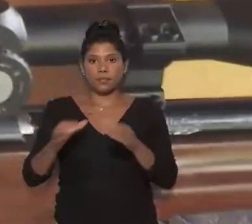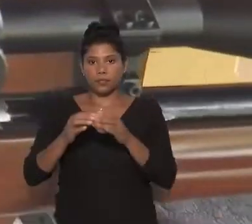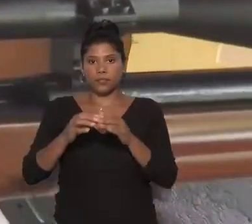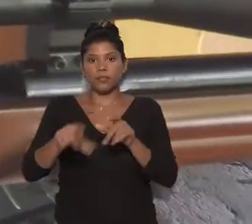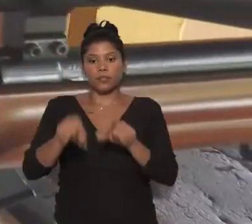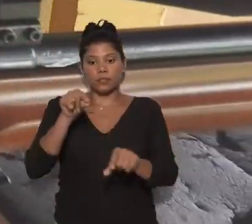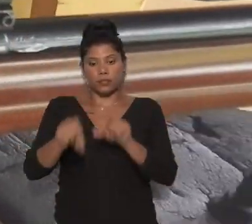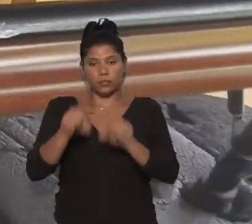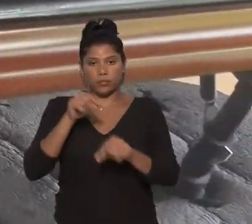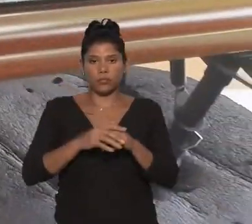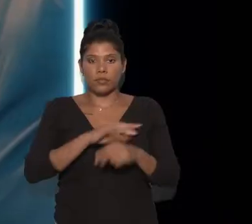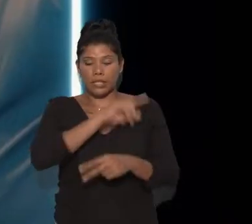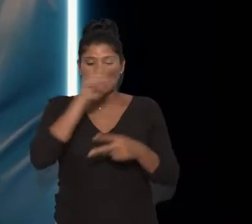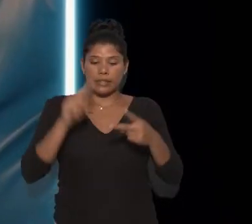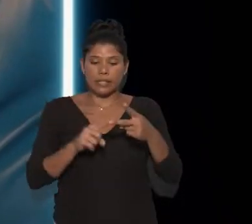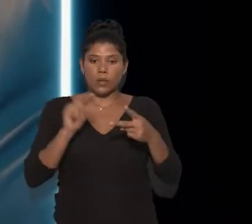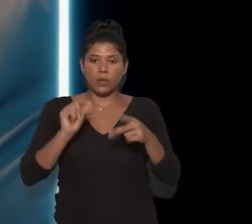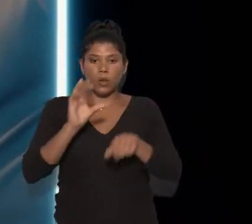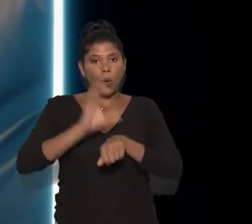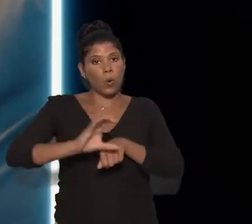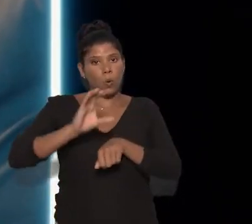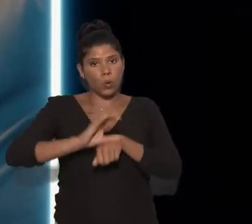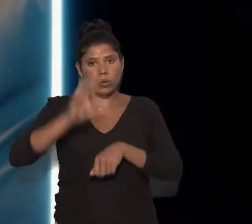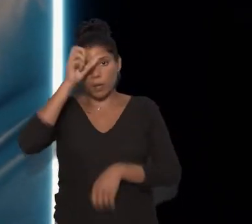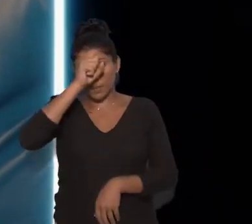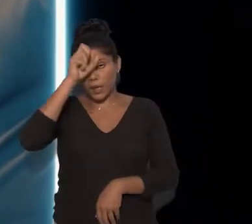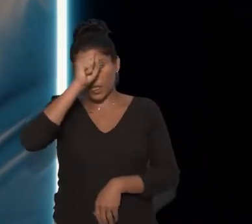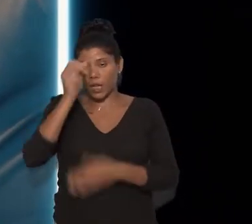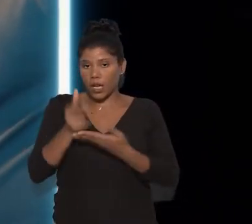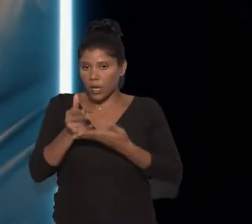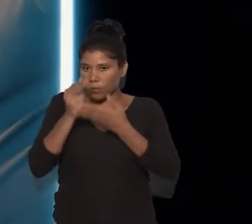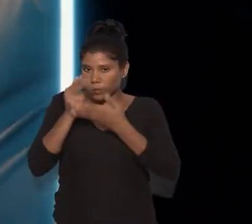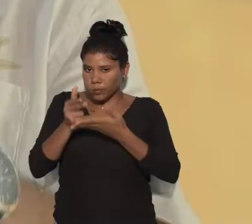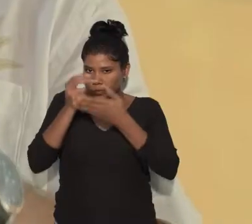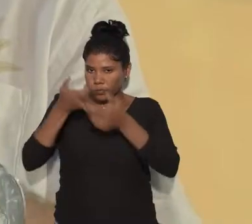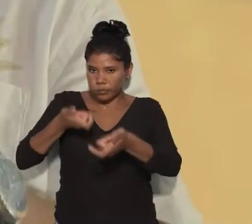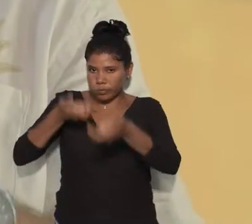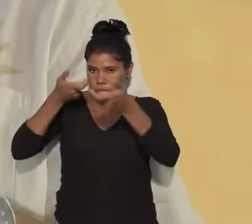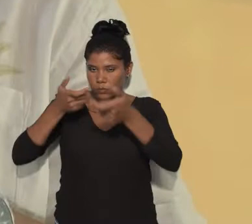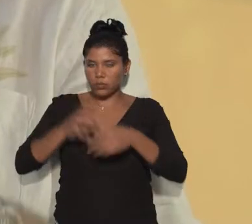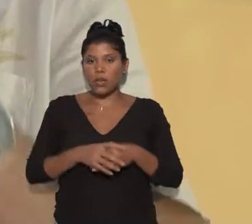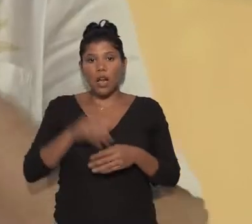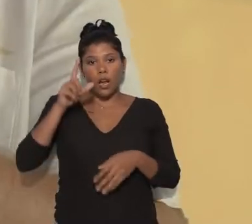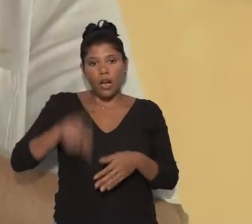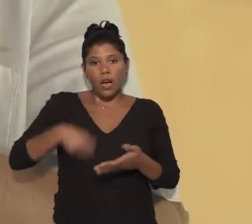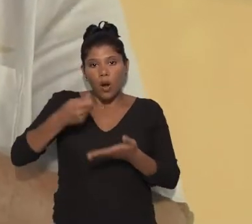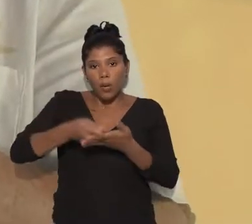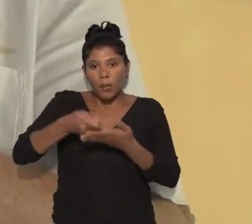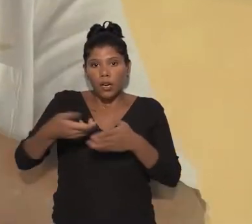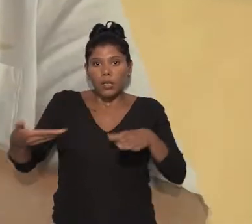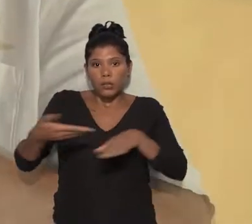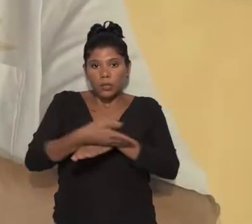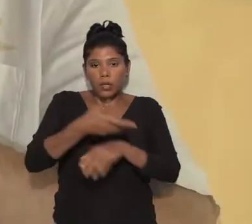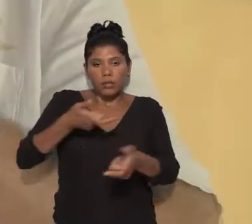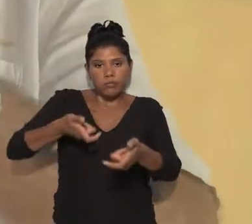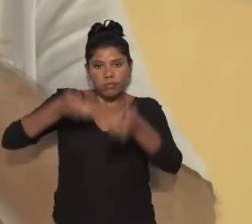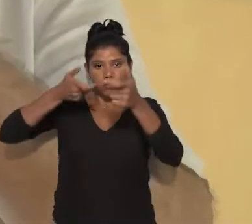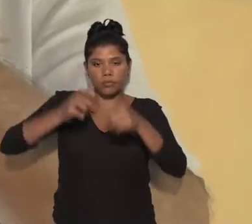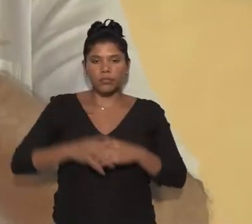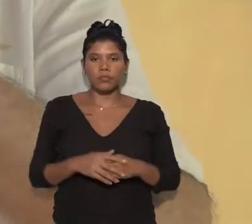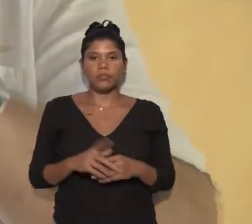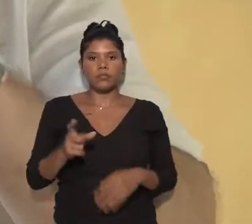ele é submetido obrigatoriamente a um curso básico de tiro. Esse curso é obrigatório para entrar no clube de tiro. Aí